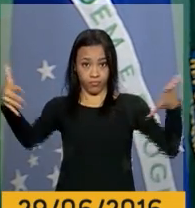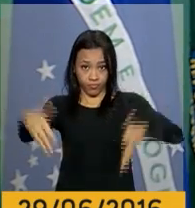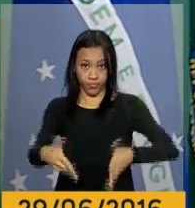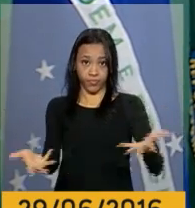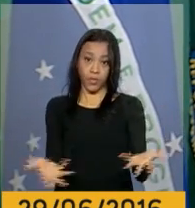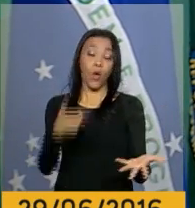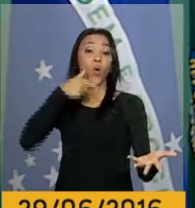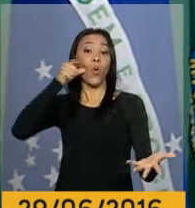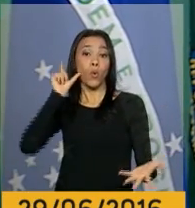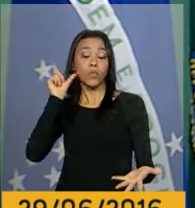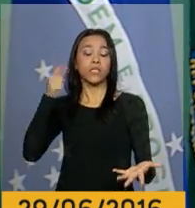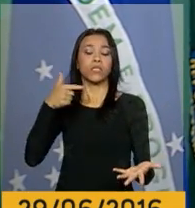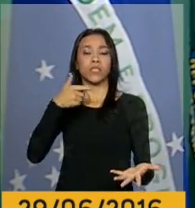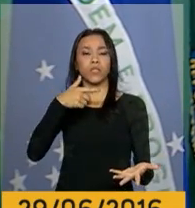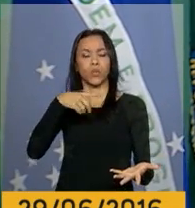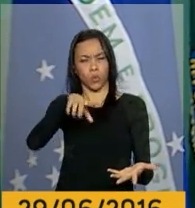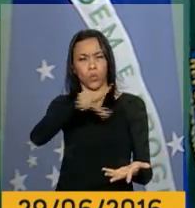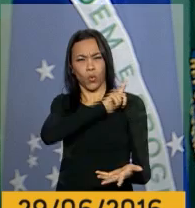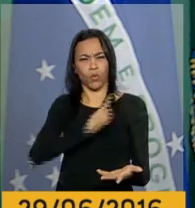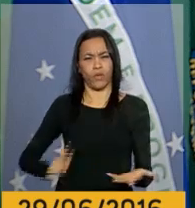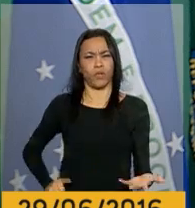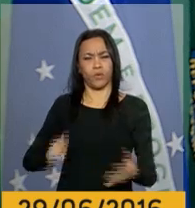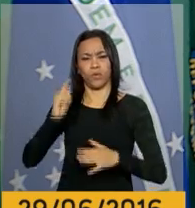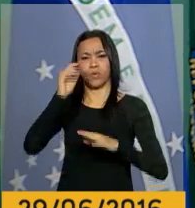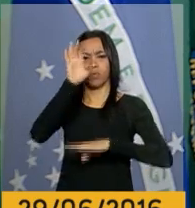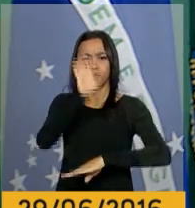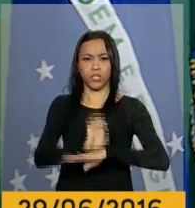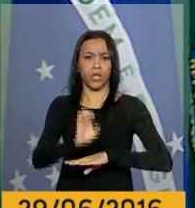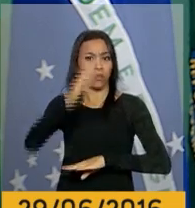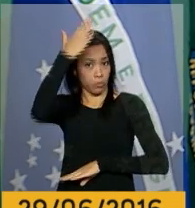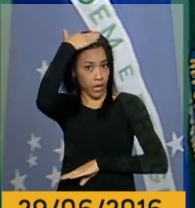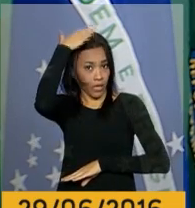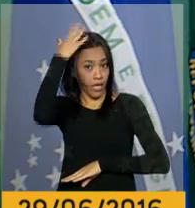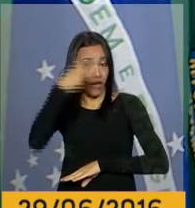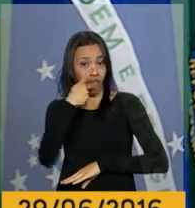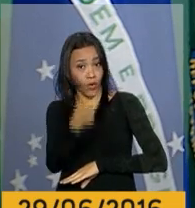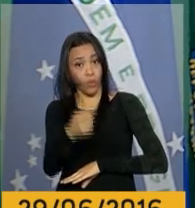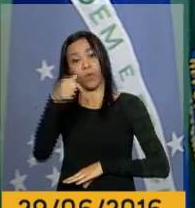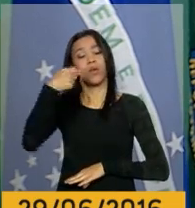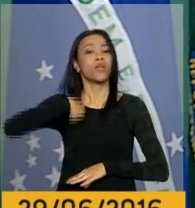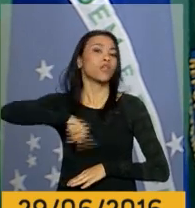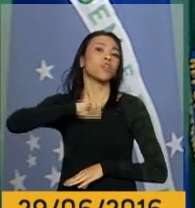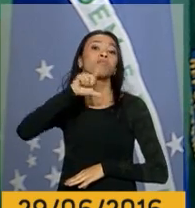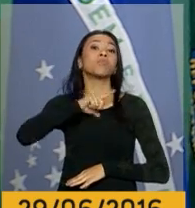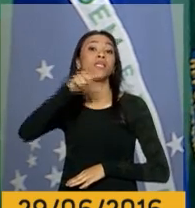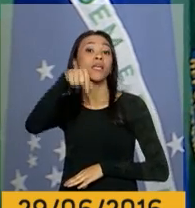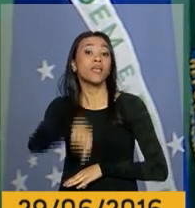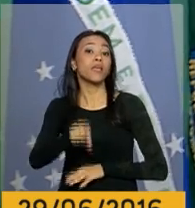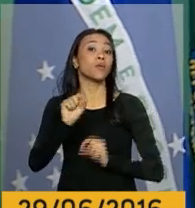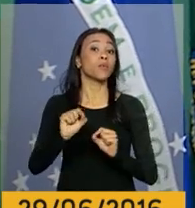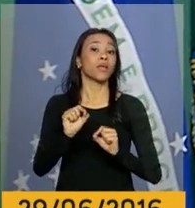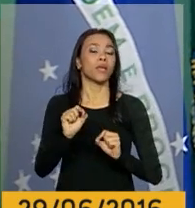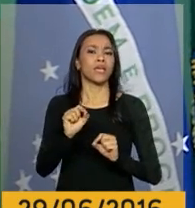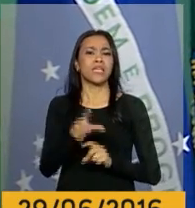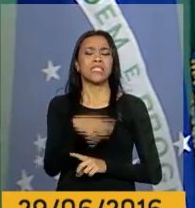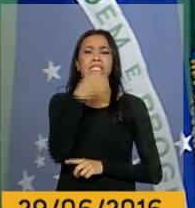que ontem ainda o governador do Paraná dizia, olha, nós vamos ter uma vantagem aqui neste ano de